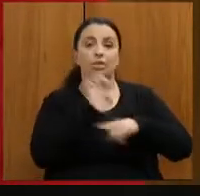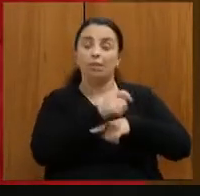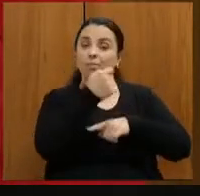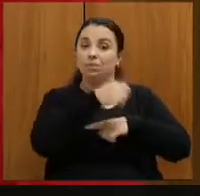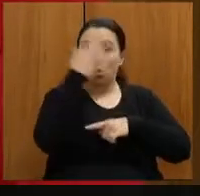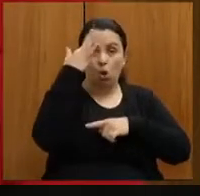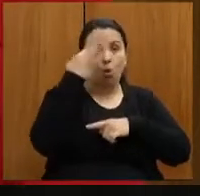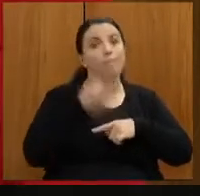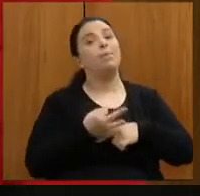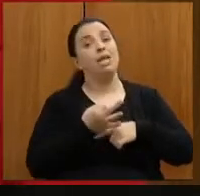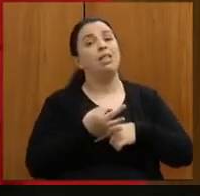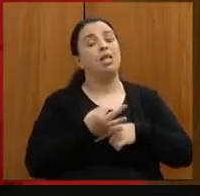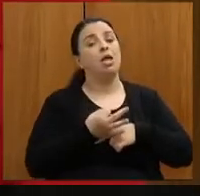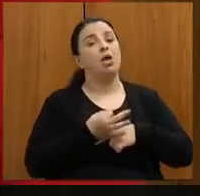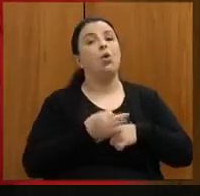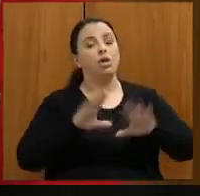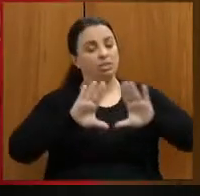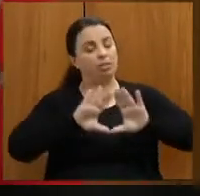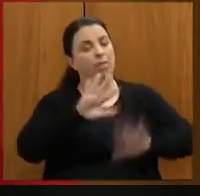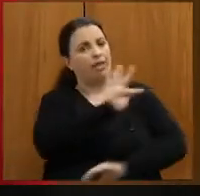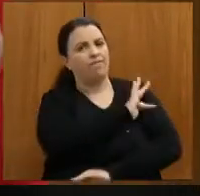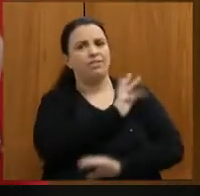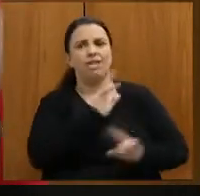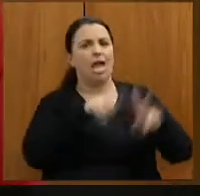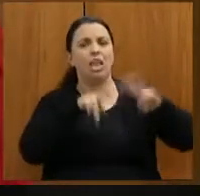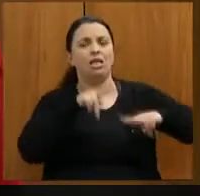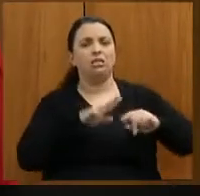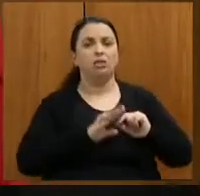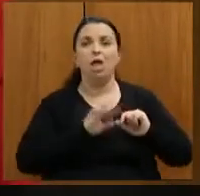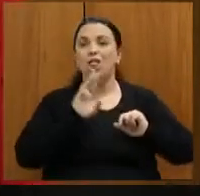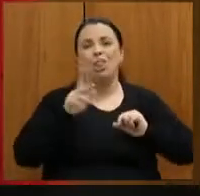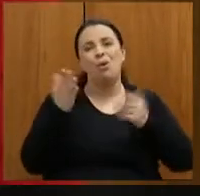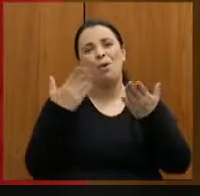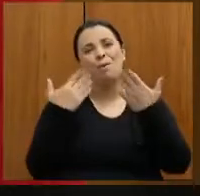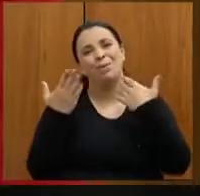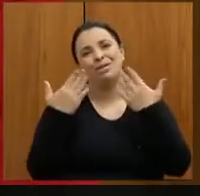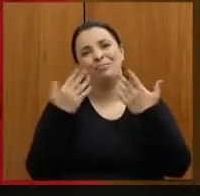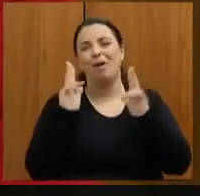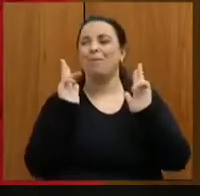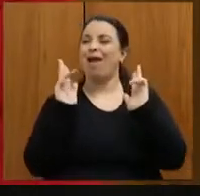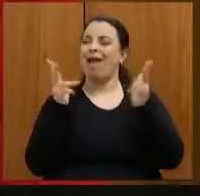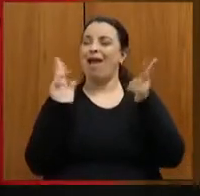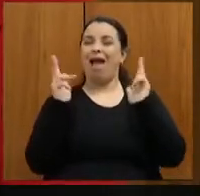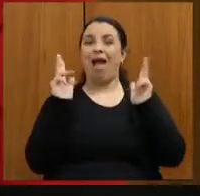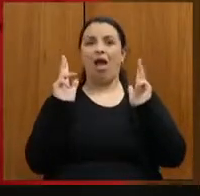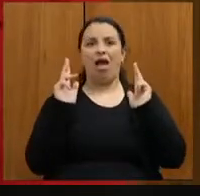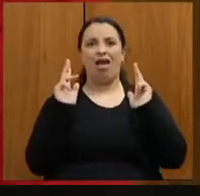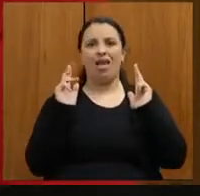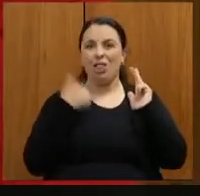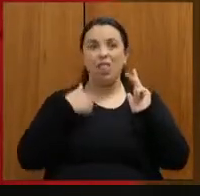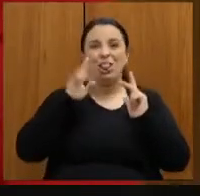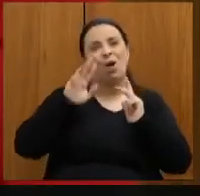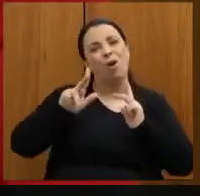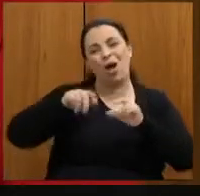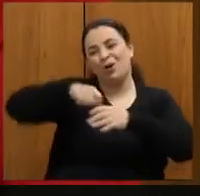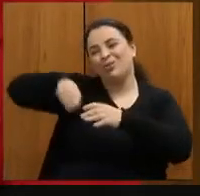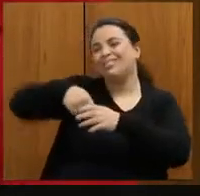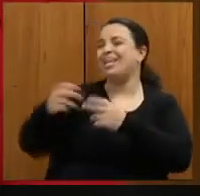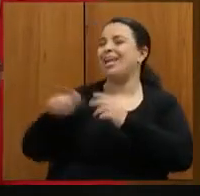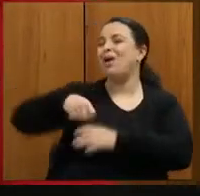não é um bate-papo nós não estamos no boteco nem na cozinha da casa de ninguém a gente tá a